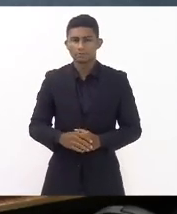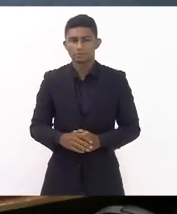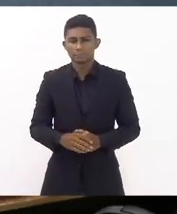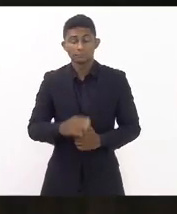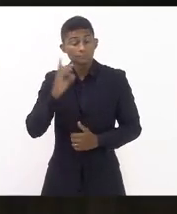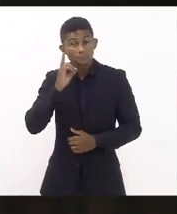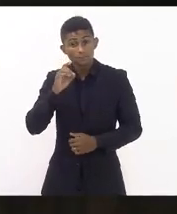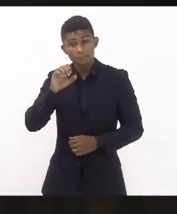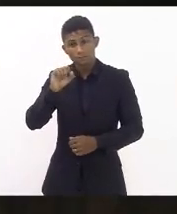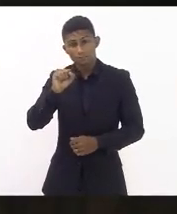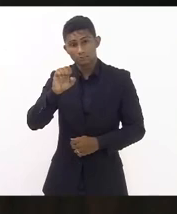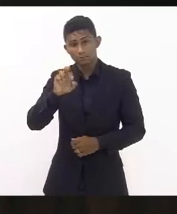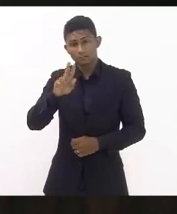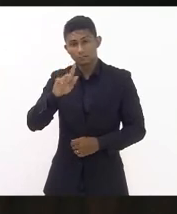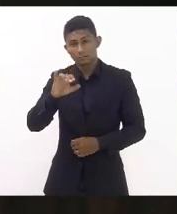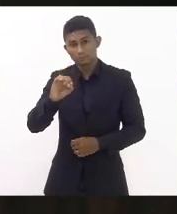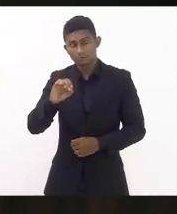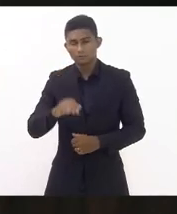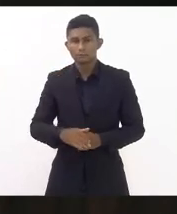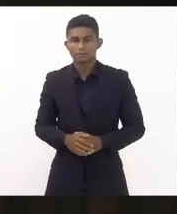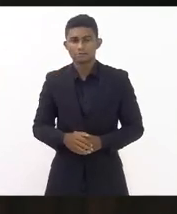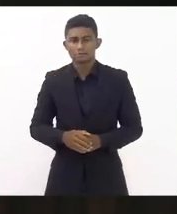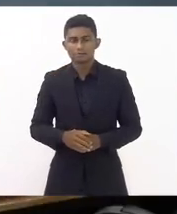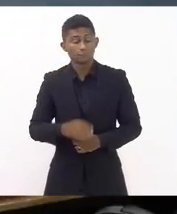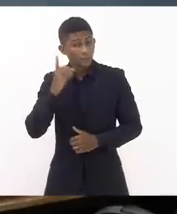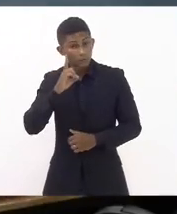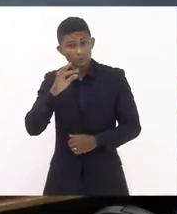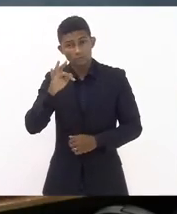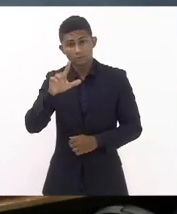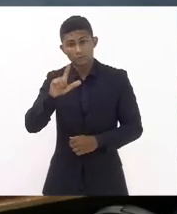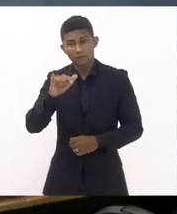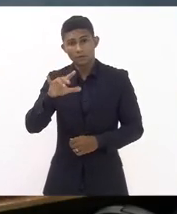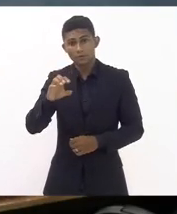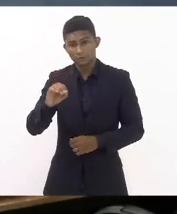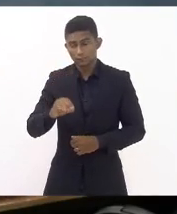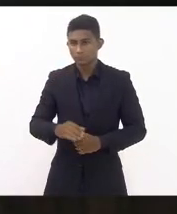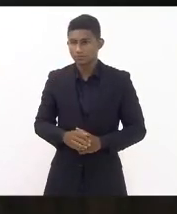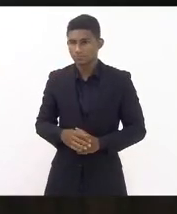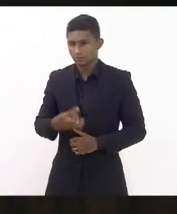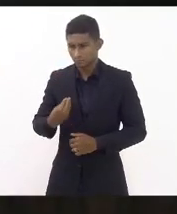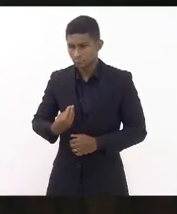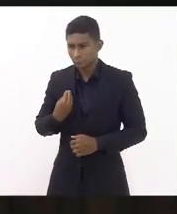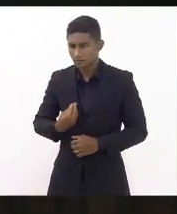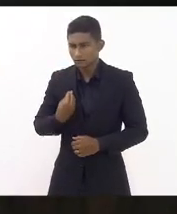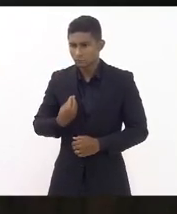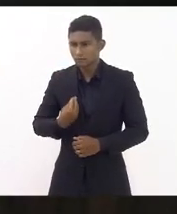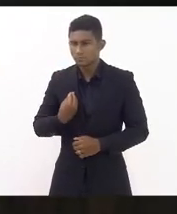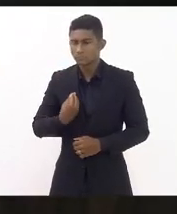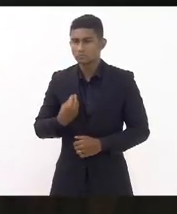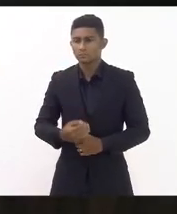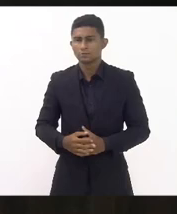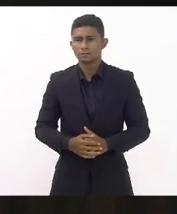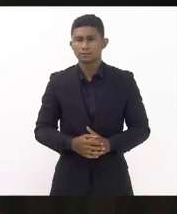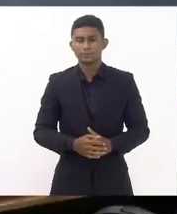Deputado Sérgio Fernandes. Deputado Flávio Serafini. Deputado Flávio Serafini.